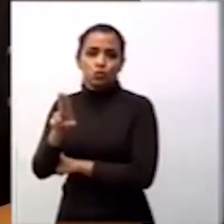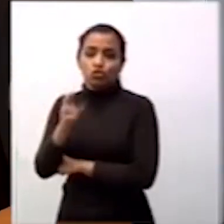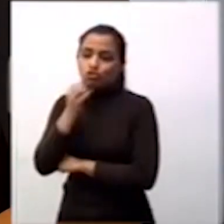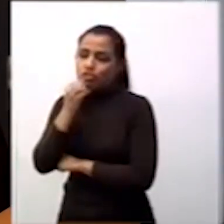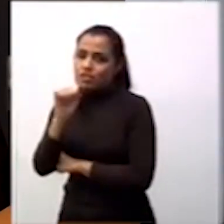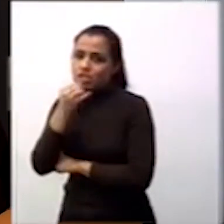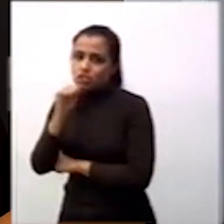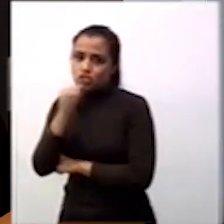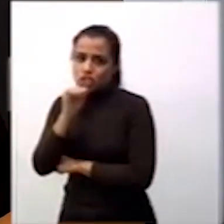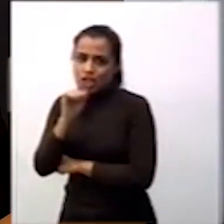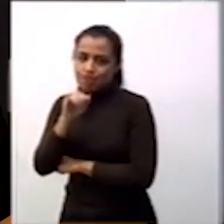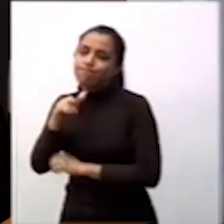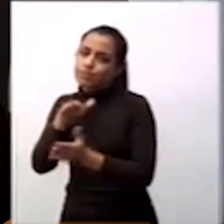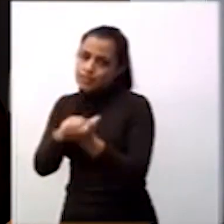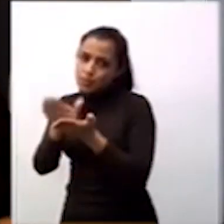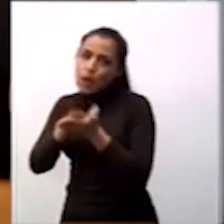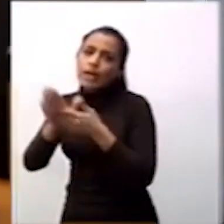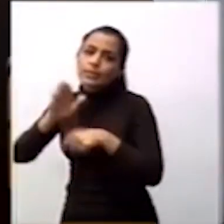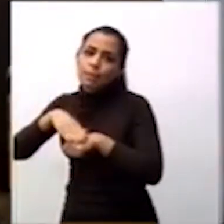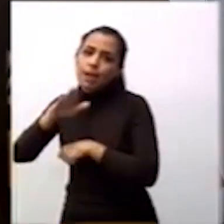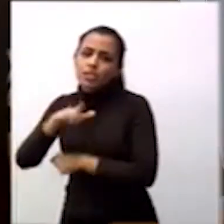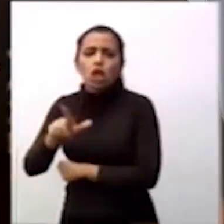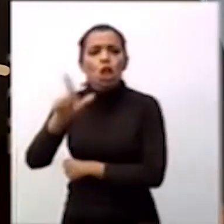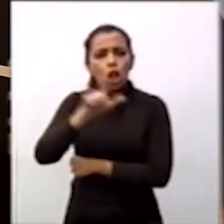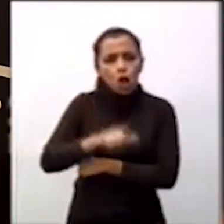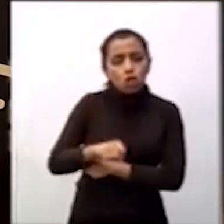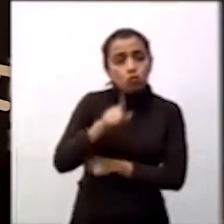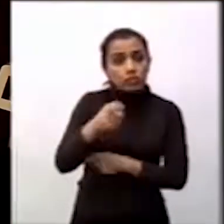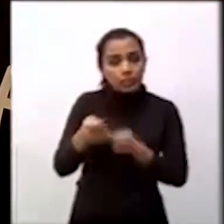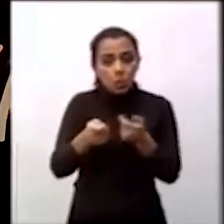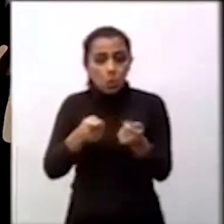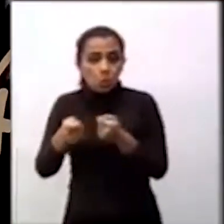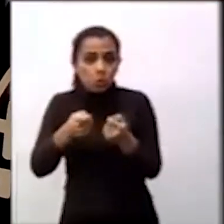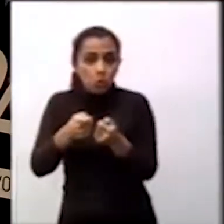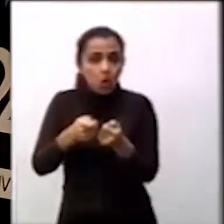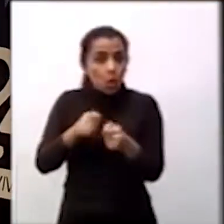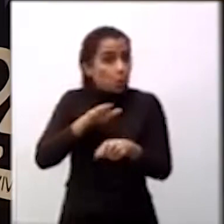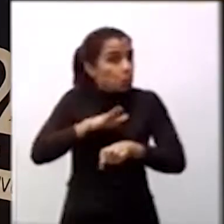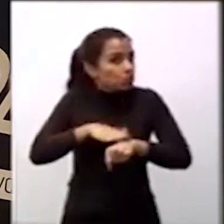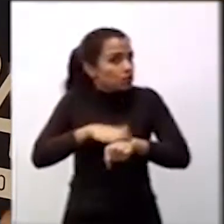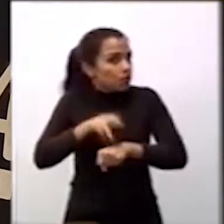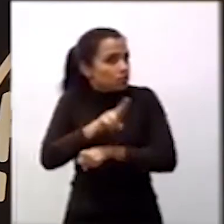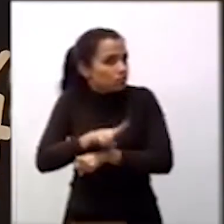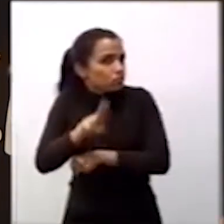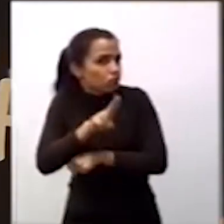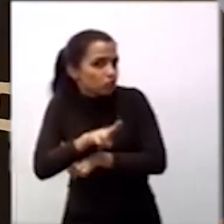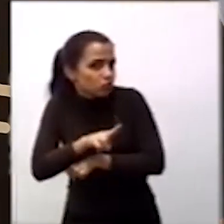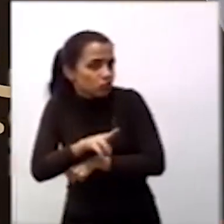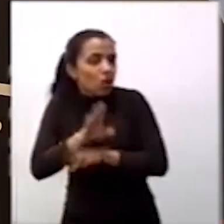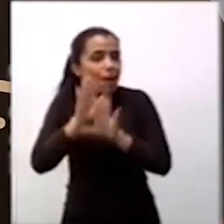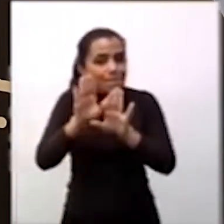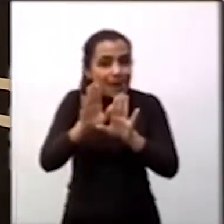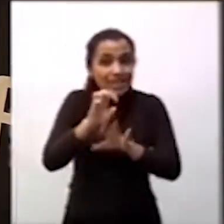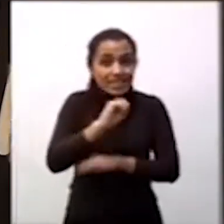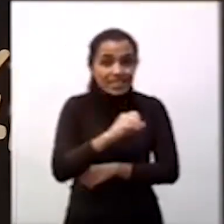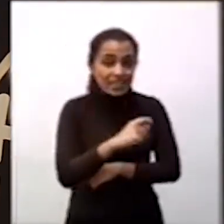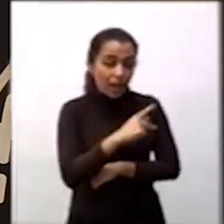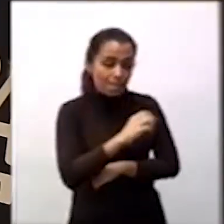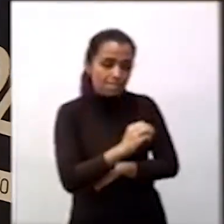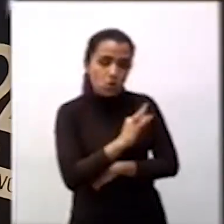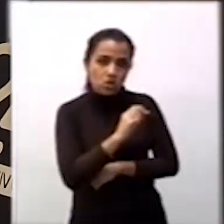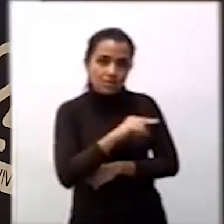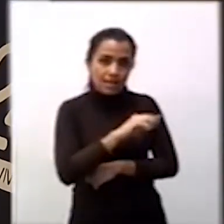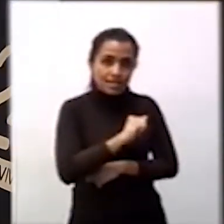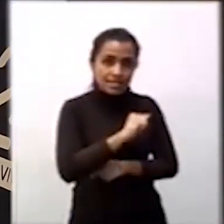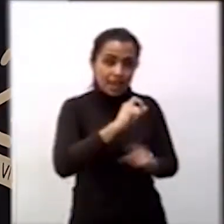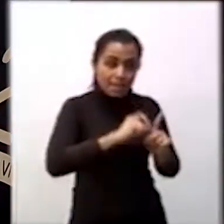você pode compensar pelo tempo de uso, mas normalmente, quanto maior a potência do aparelho, mais vilão ele é no consumo